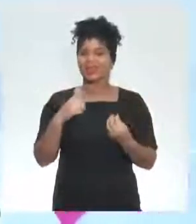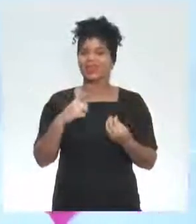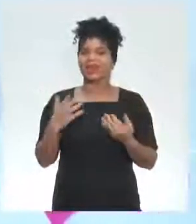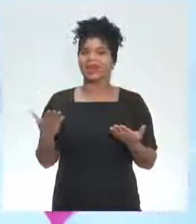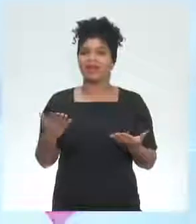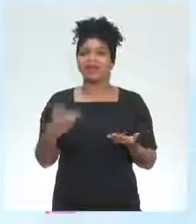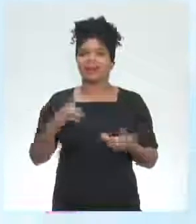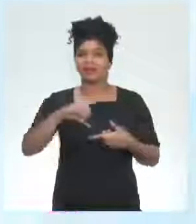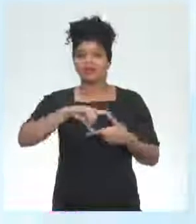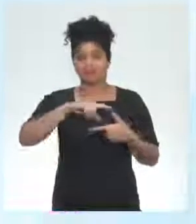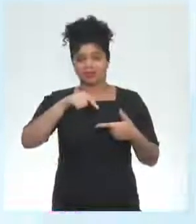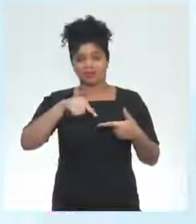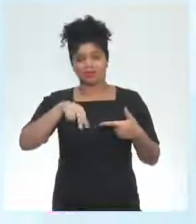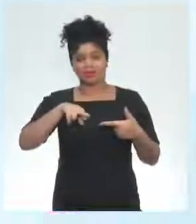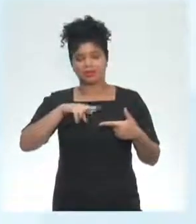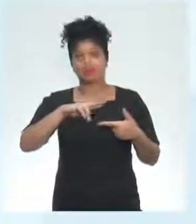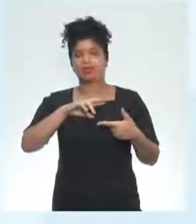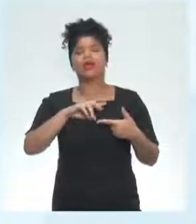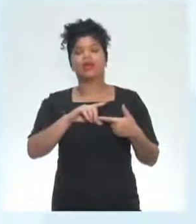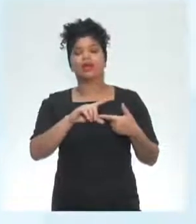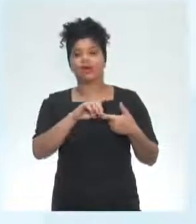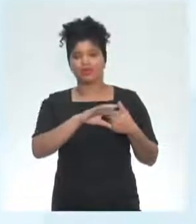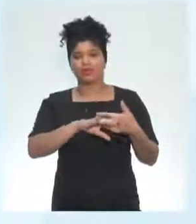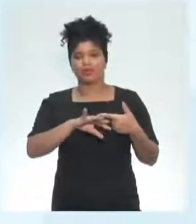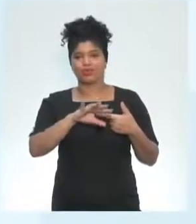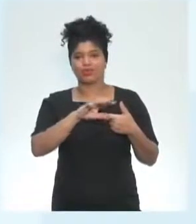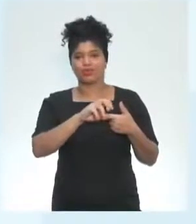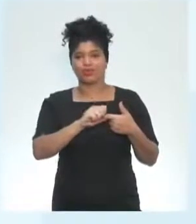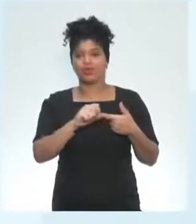aí o QR Code na tela para que vocês possam, né,